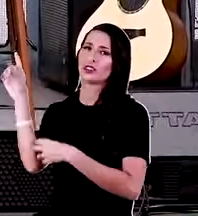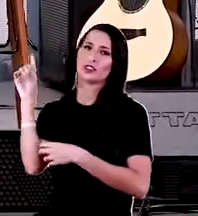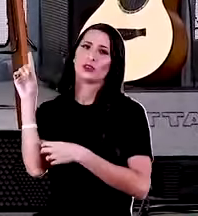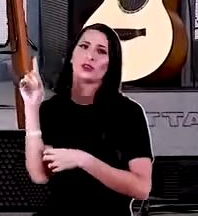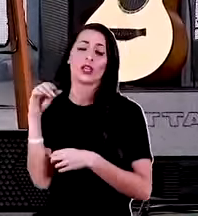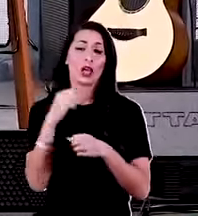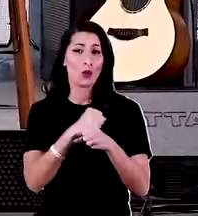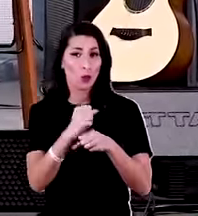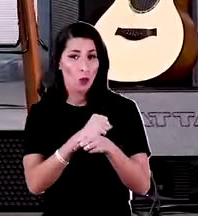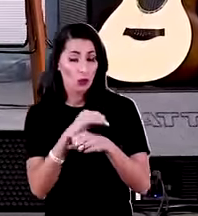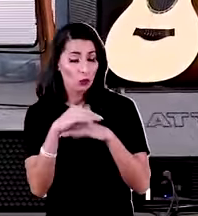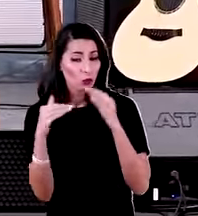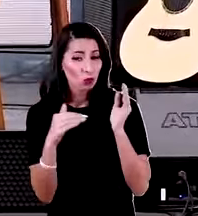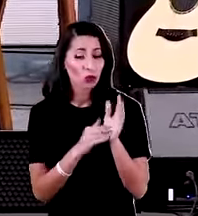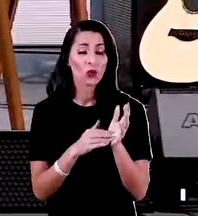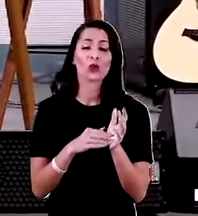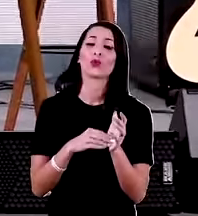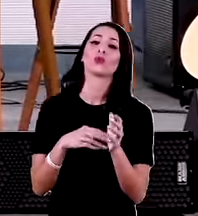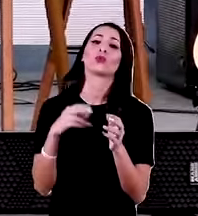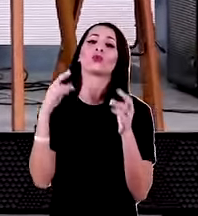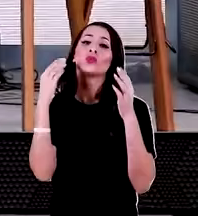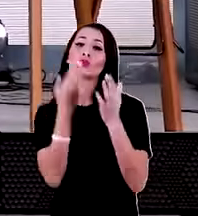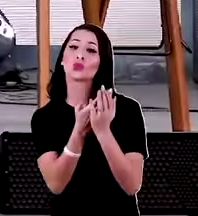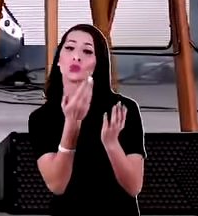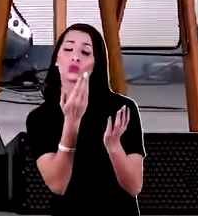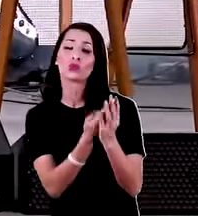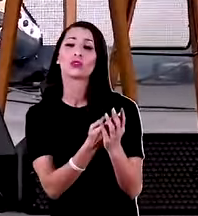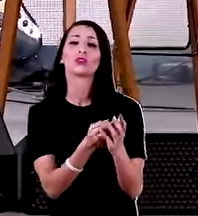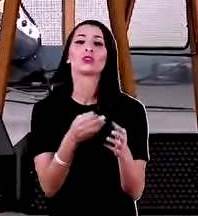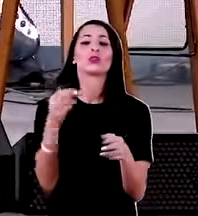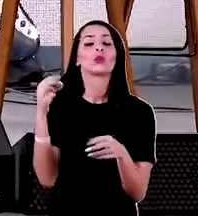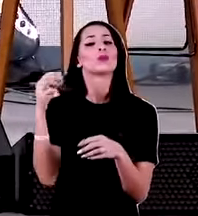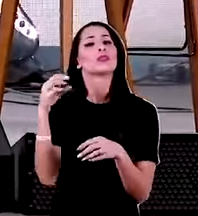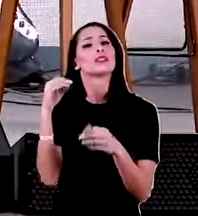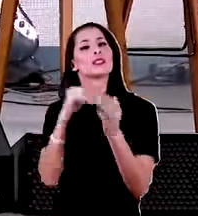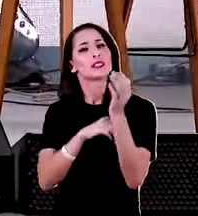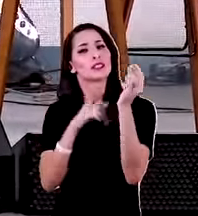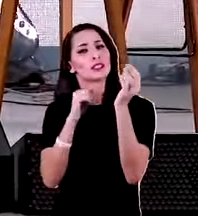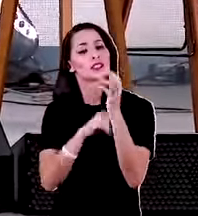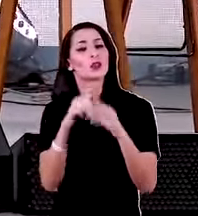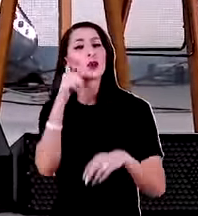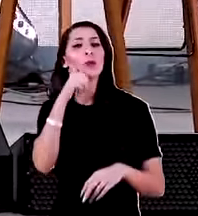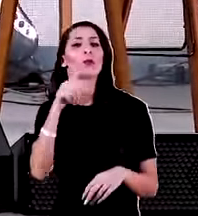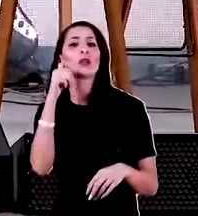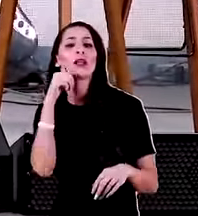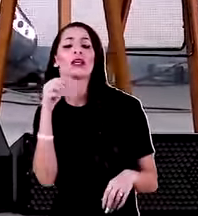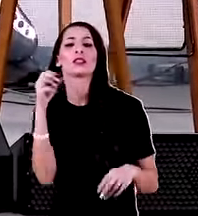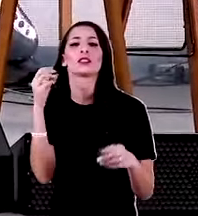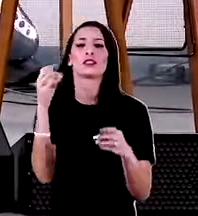Bíblia. Falamos de Maria no mês passado. E esse mês nós vamos falar de quem?